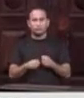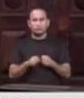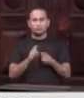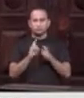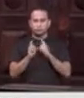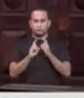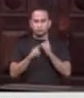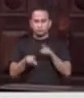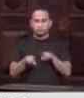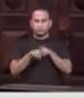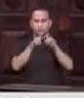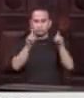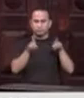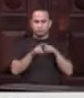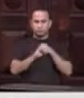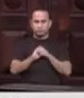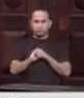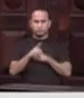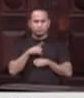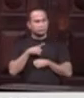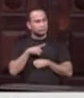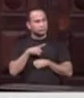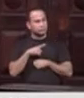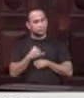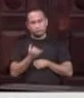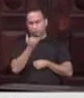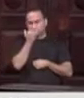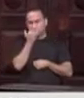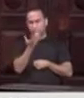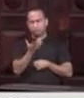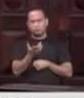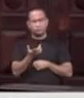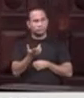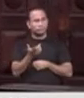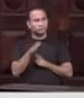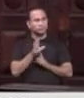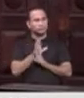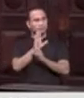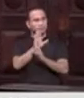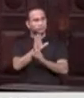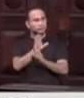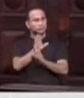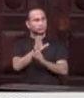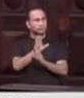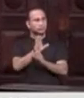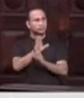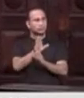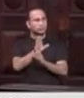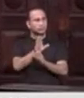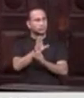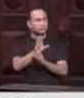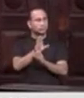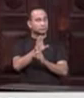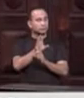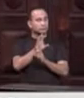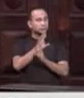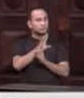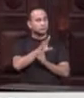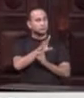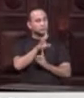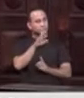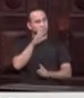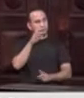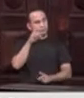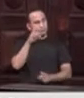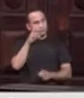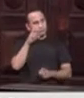da sinalização, onde há acidentes, a demonstrar o equívoco, o